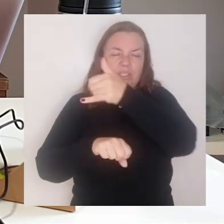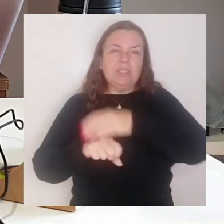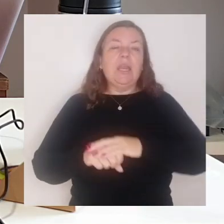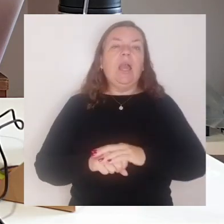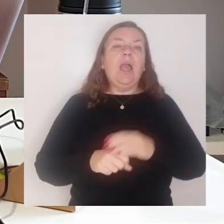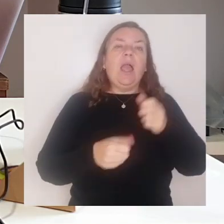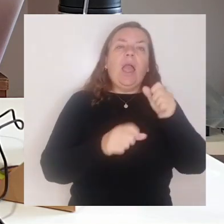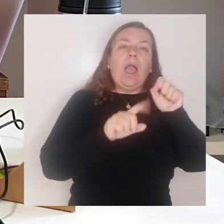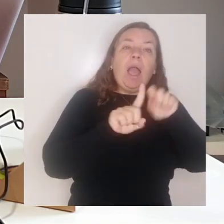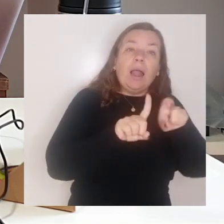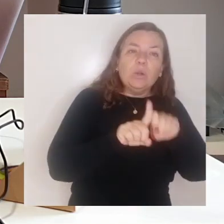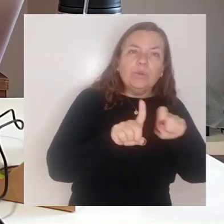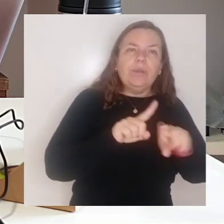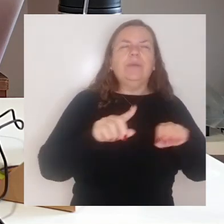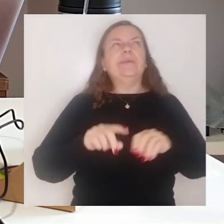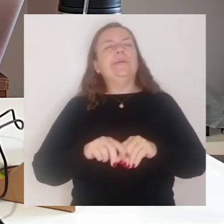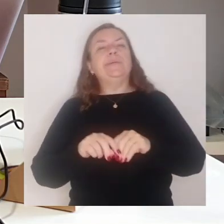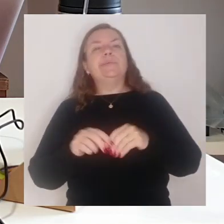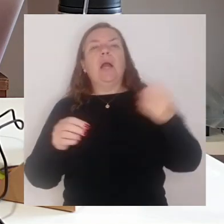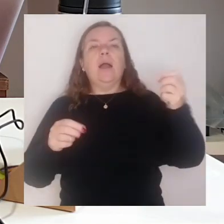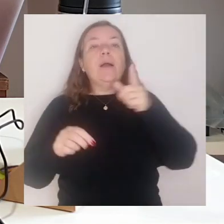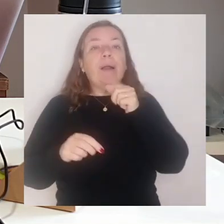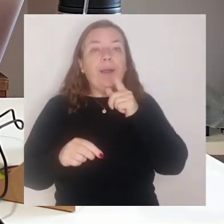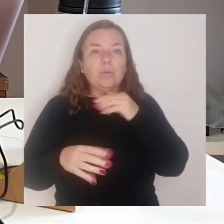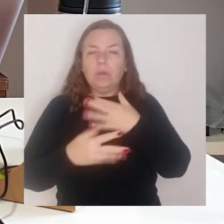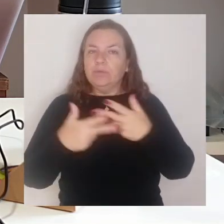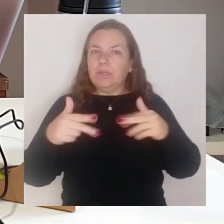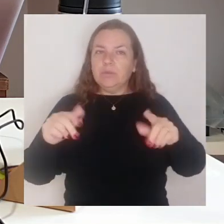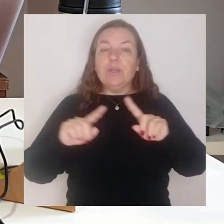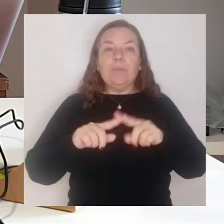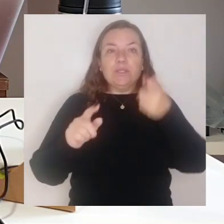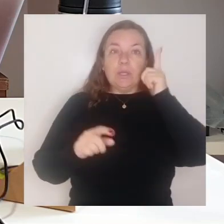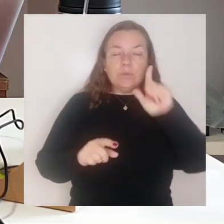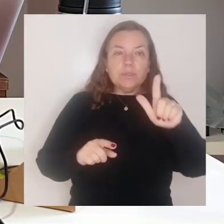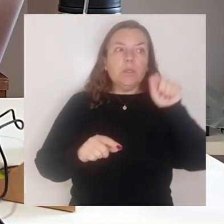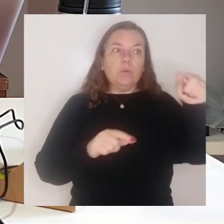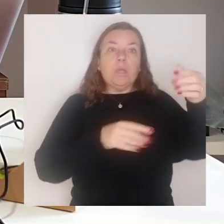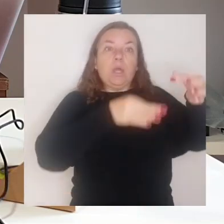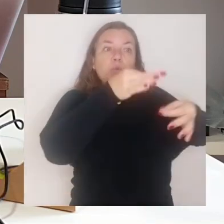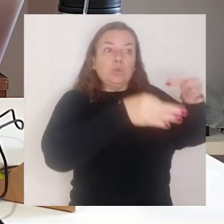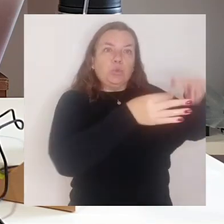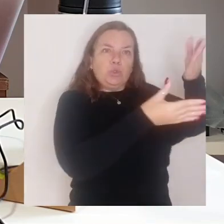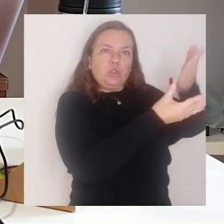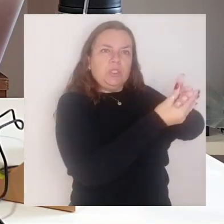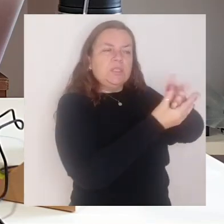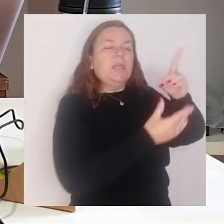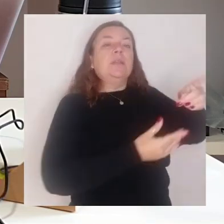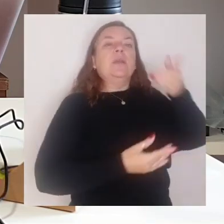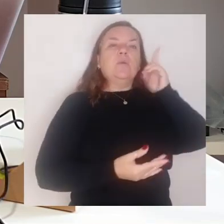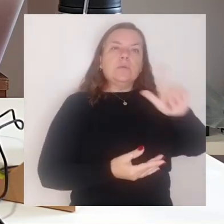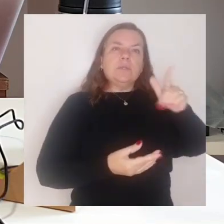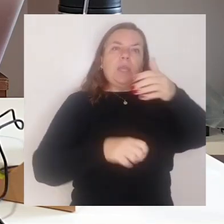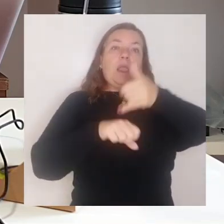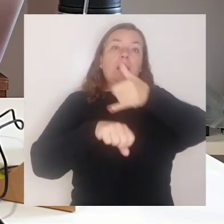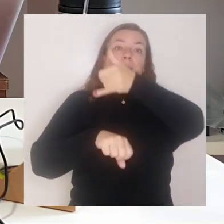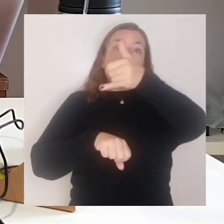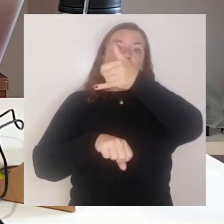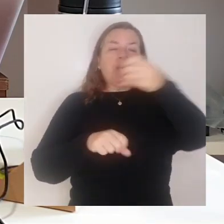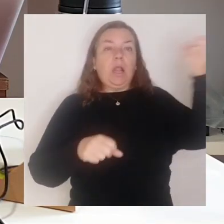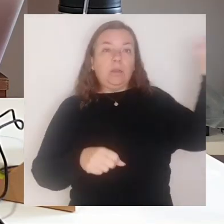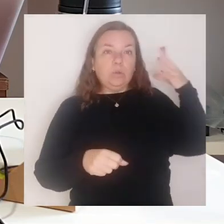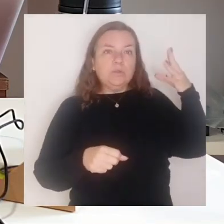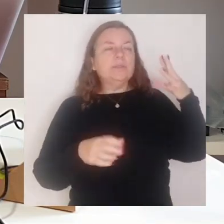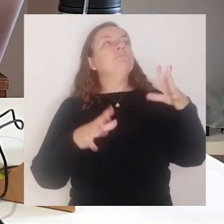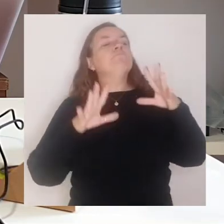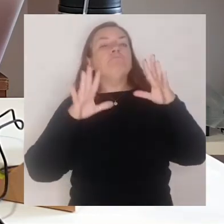enfim, todos os custos que a sorveteria tem de fato. Mas ele já conseguiu, pelo menos na justiça, o direito de manter a energia acesa, a